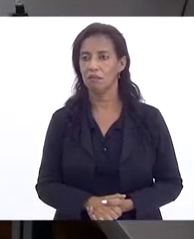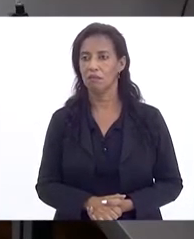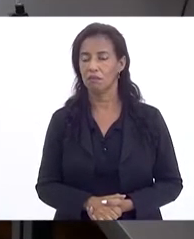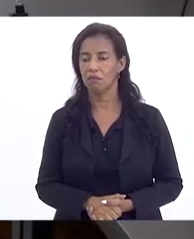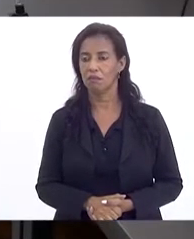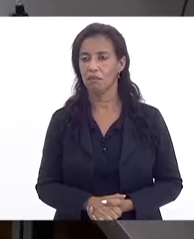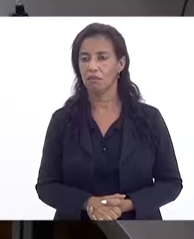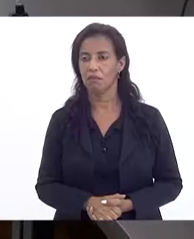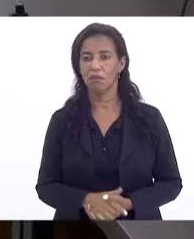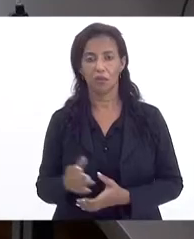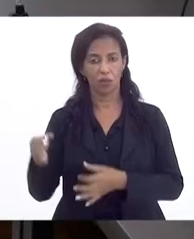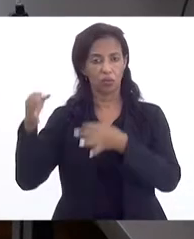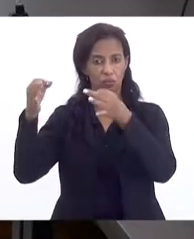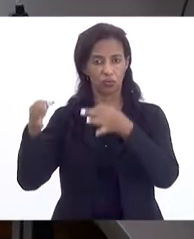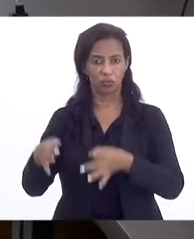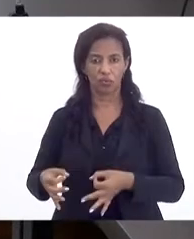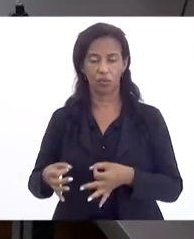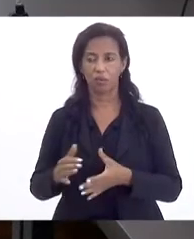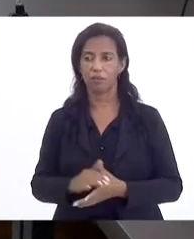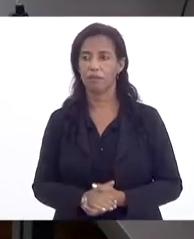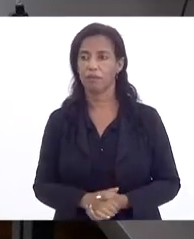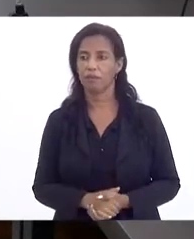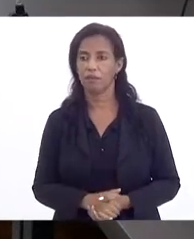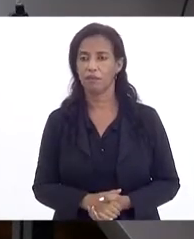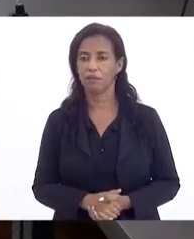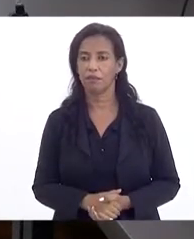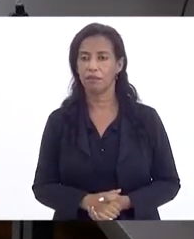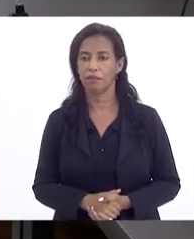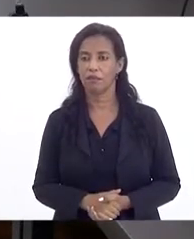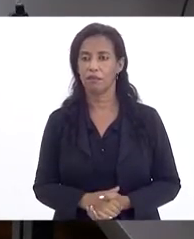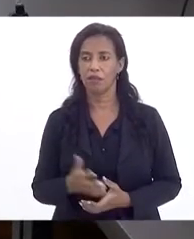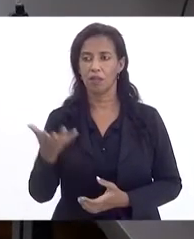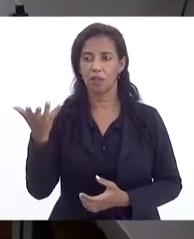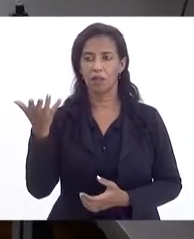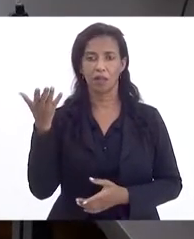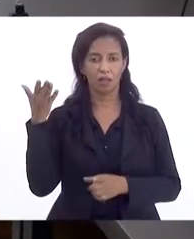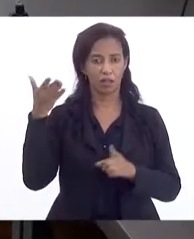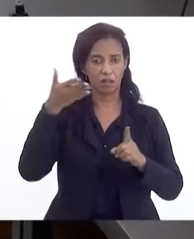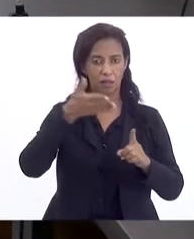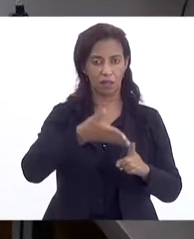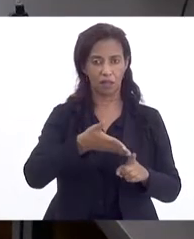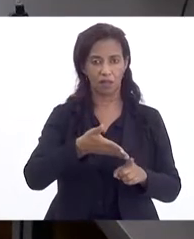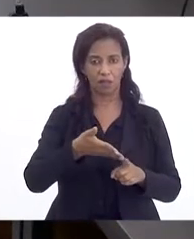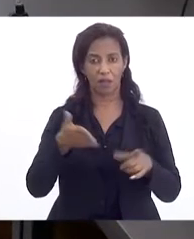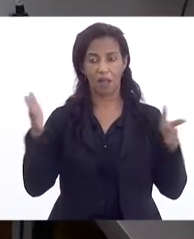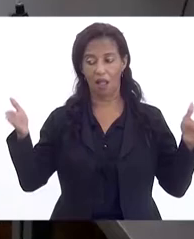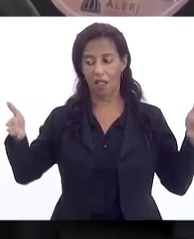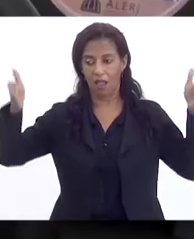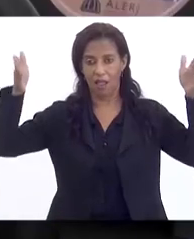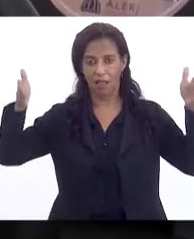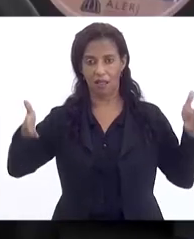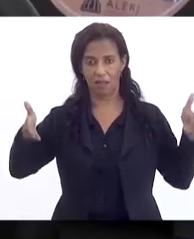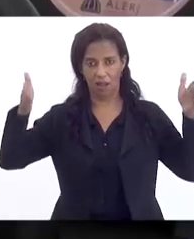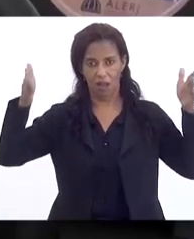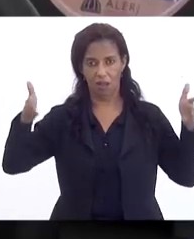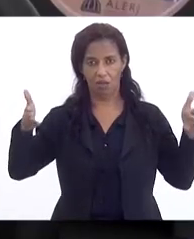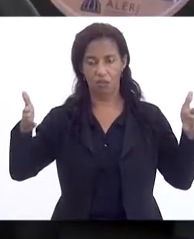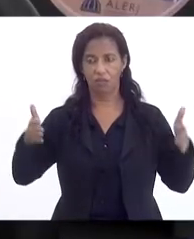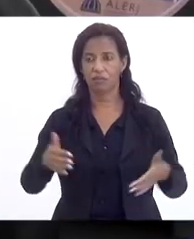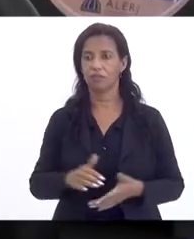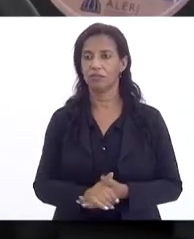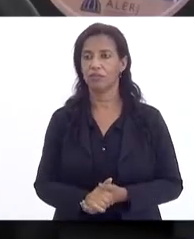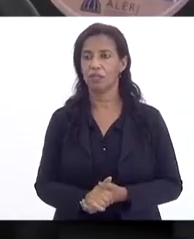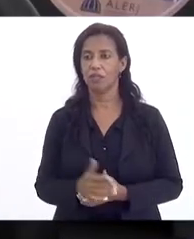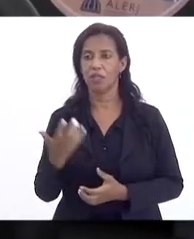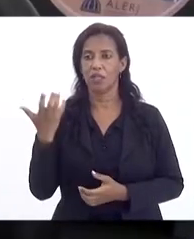ela justamente, ela não quer, ela está se referindo exclusivamente às laterais dos ônibus, uhum. E ela